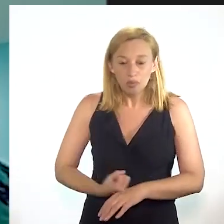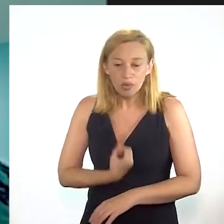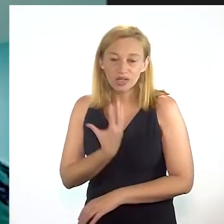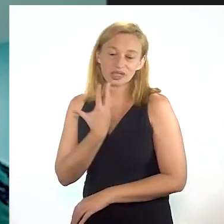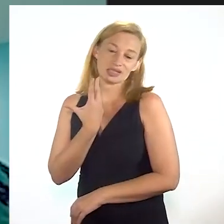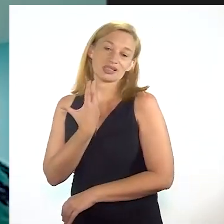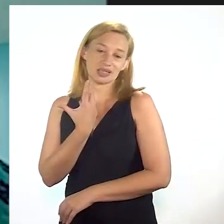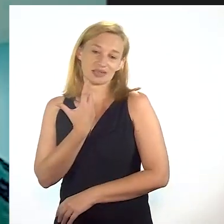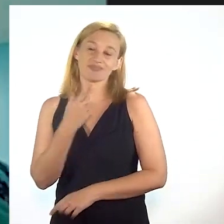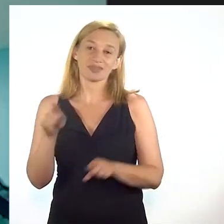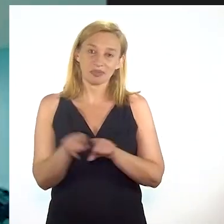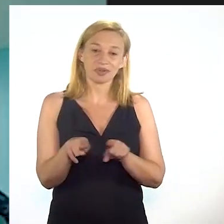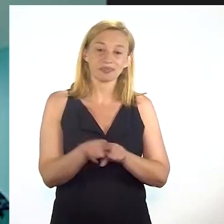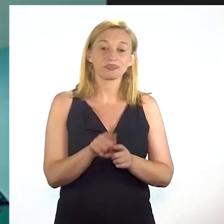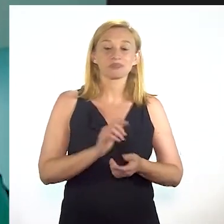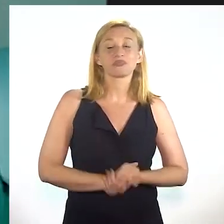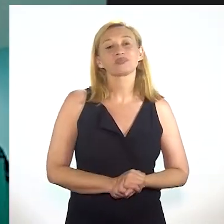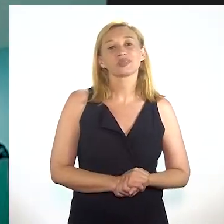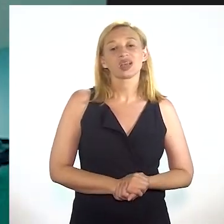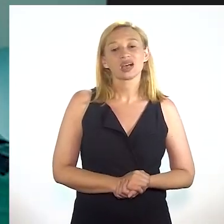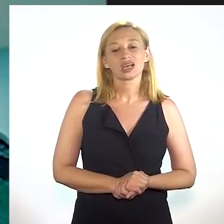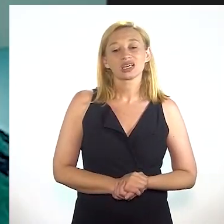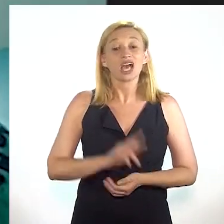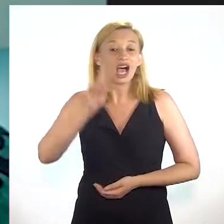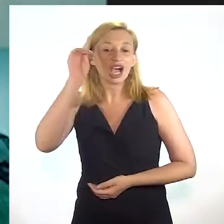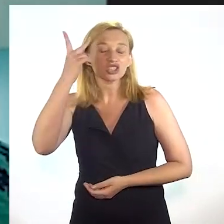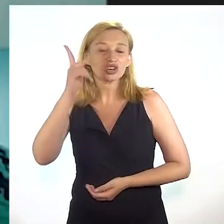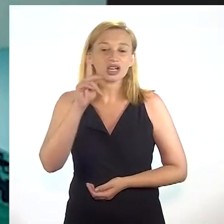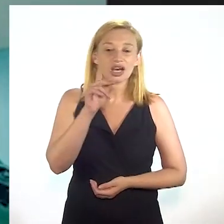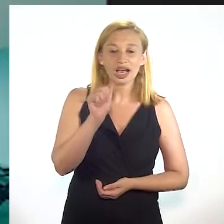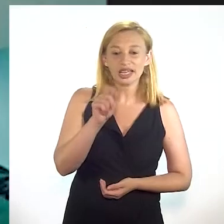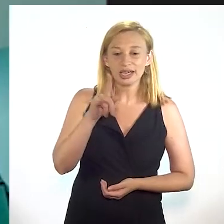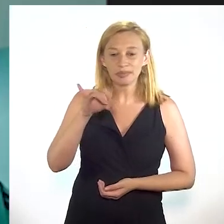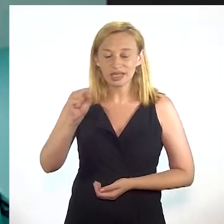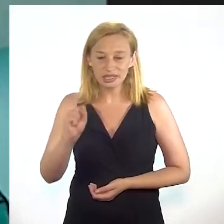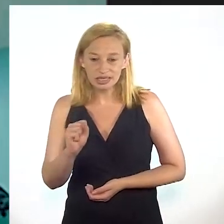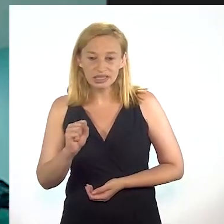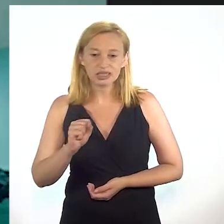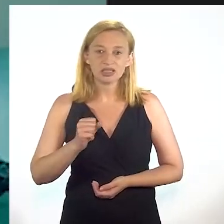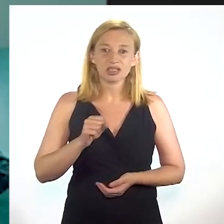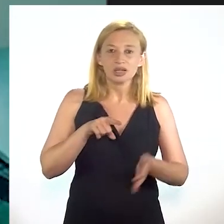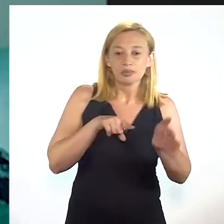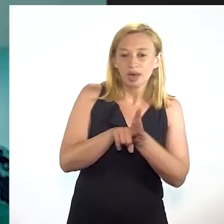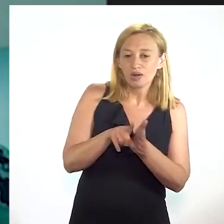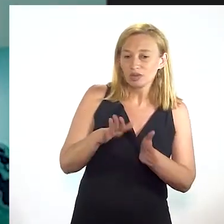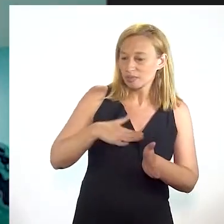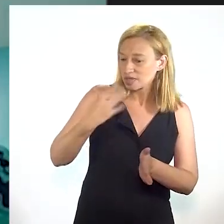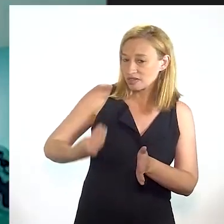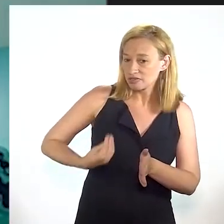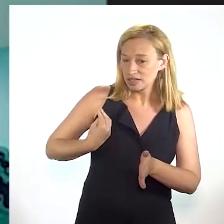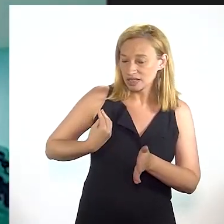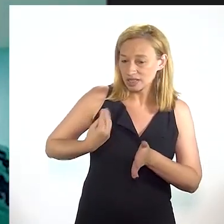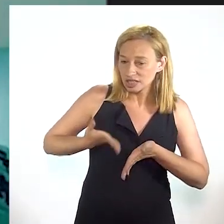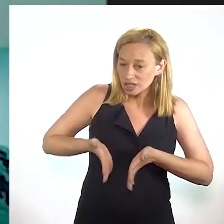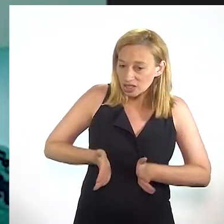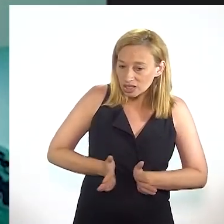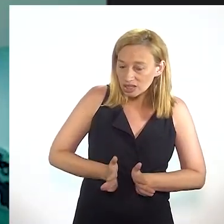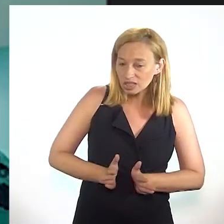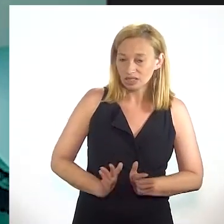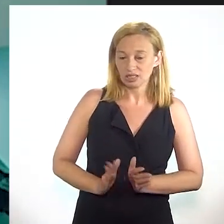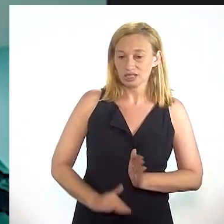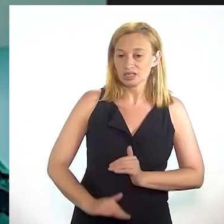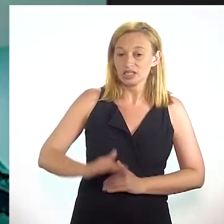e origamista. E a história da Origamises é uma história, assim, que tem muito a ver com as minhas raízes, com